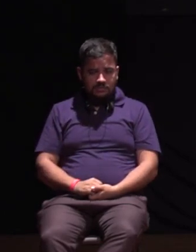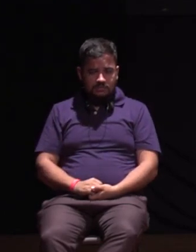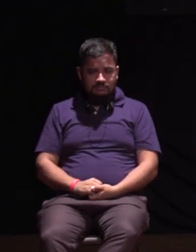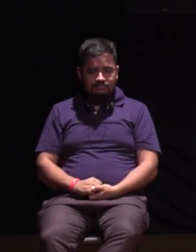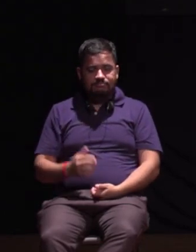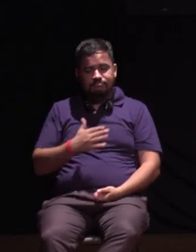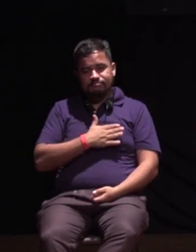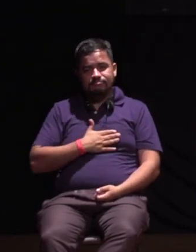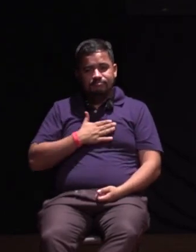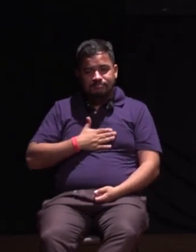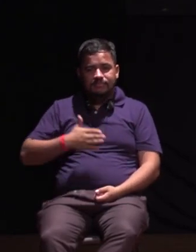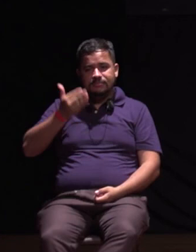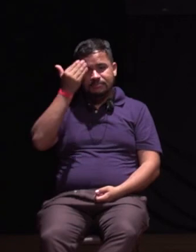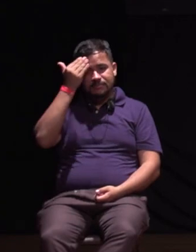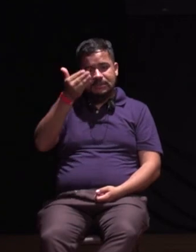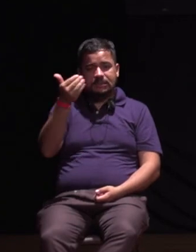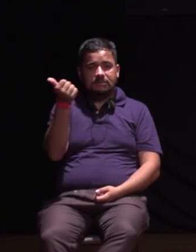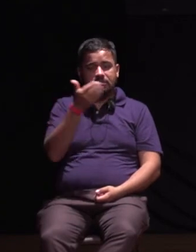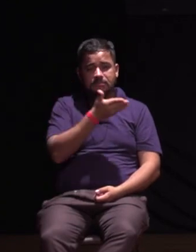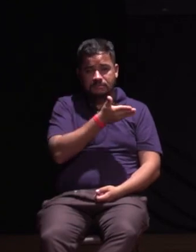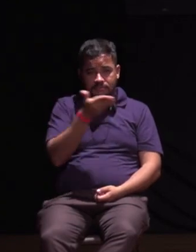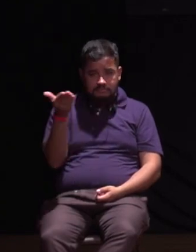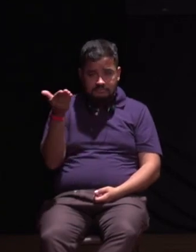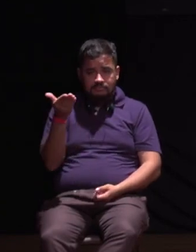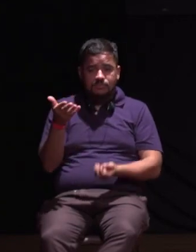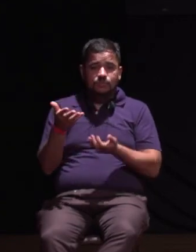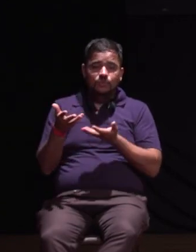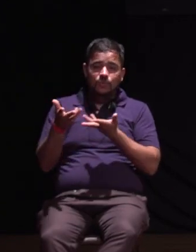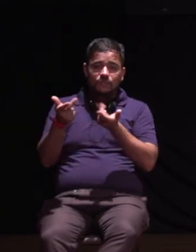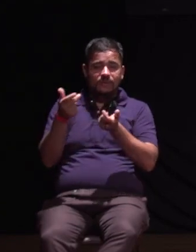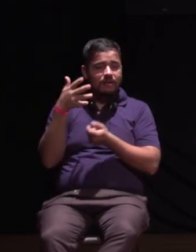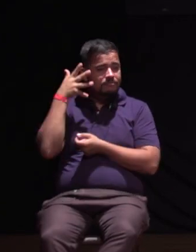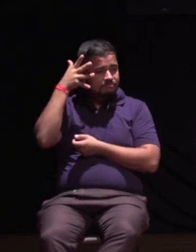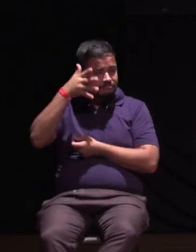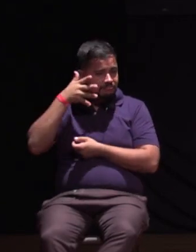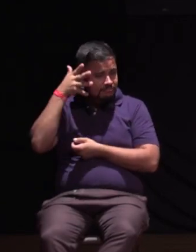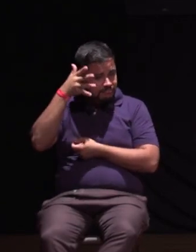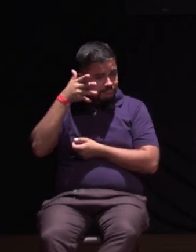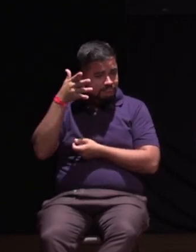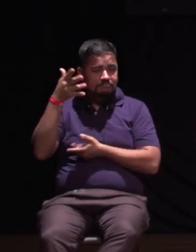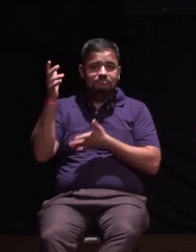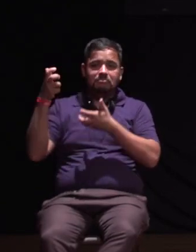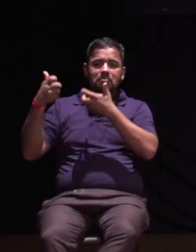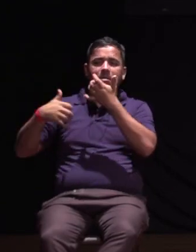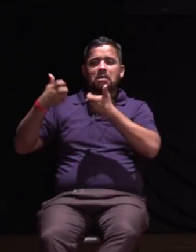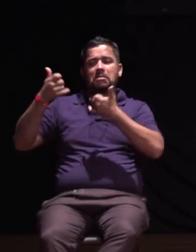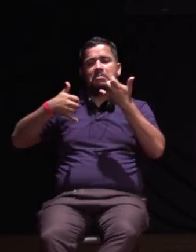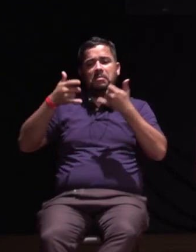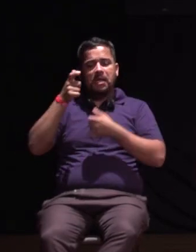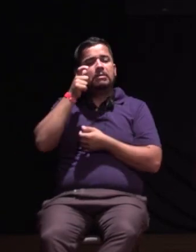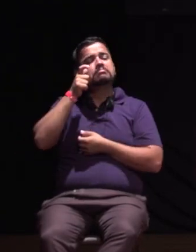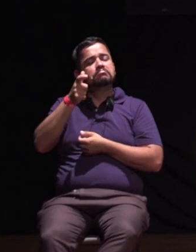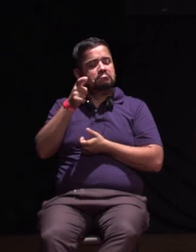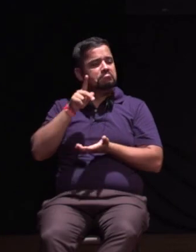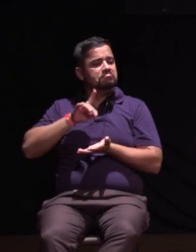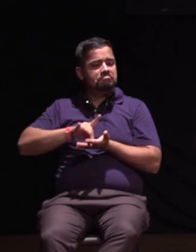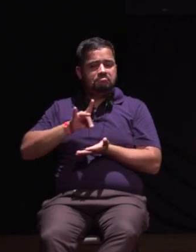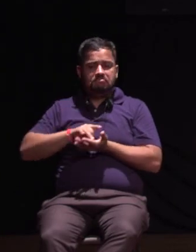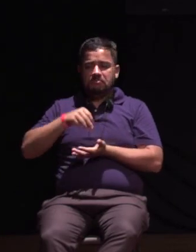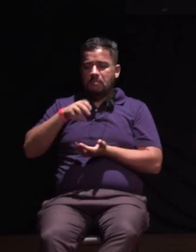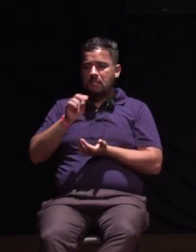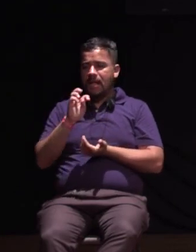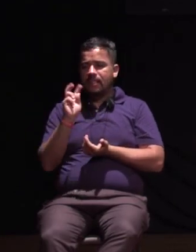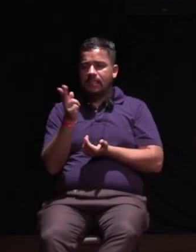Então, gostaria de agradecer primeiro aos convidados, palestrantes, pelas falas muito interessantes. Mathieu,